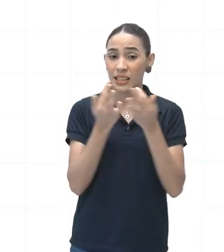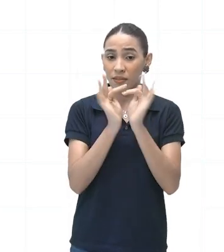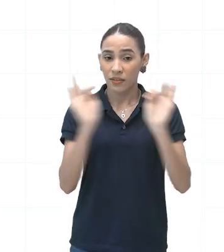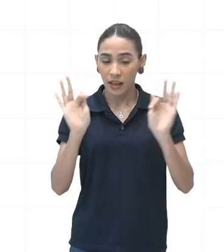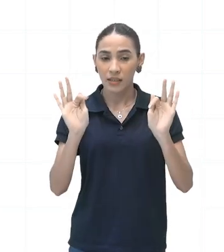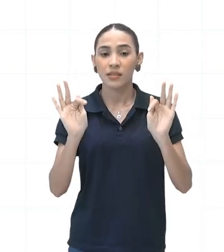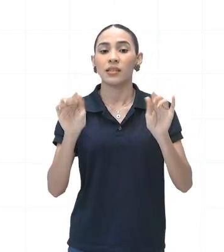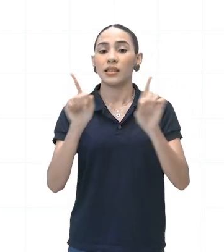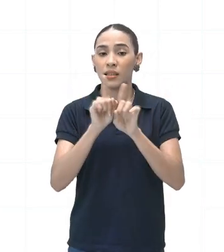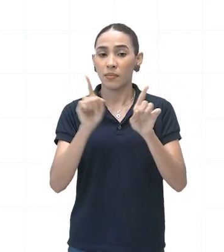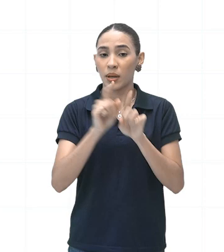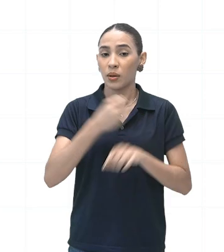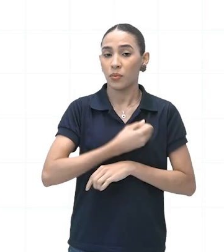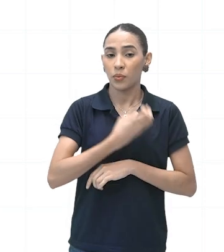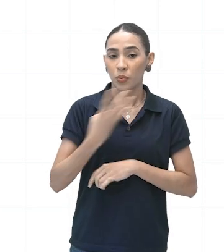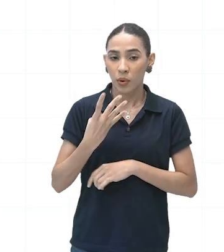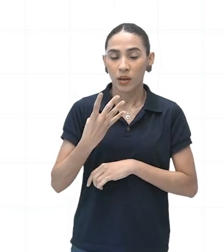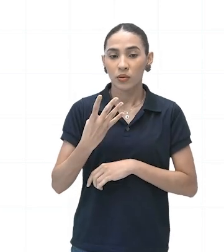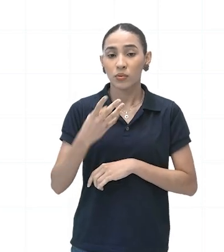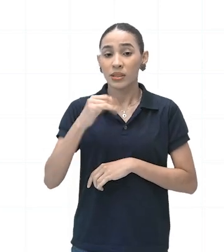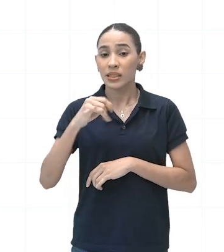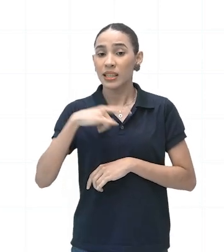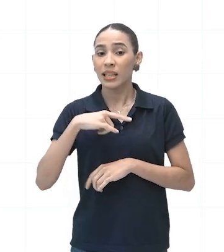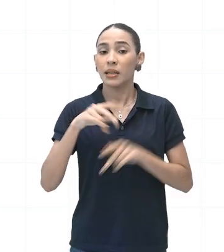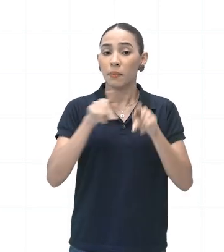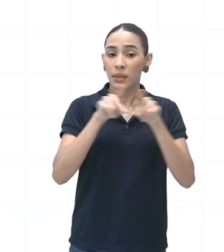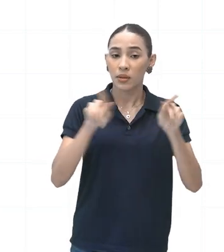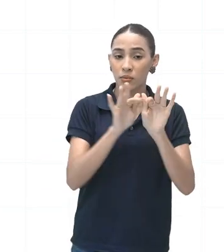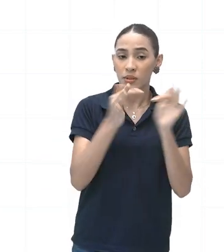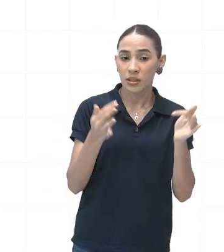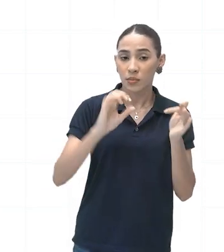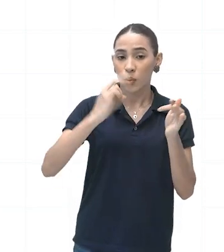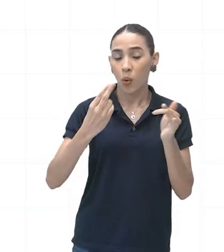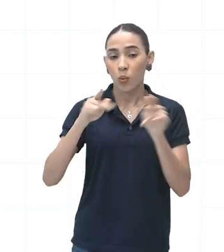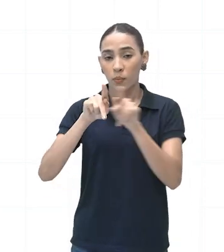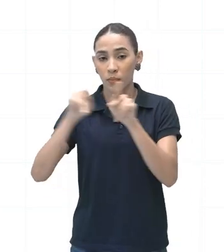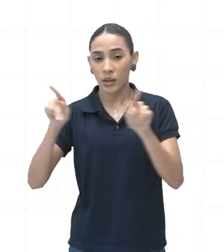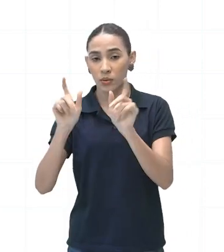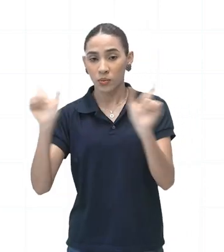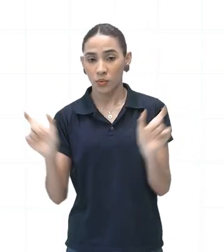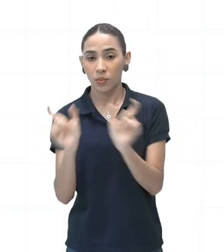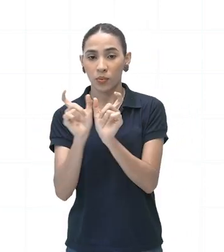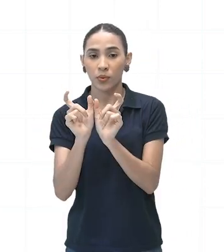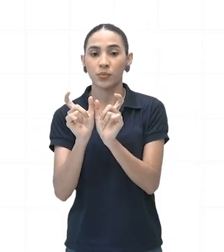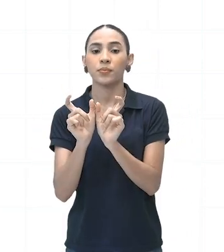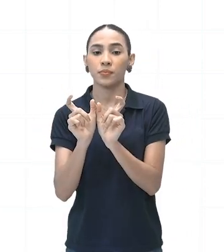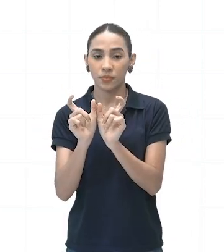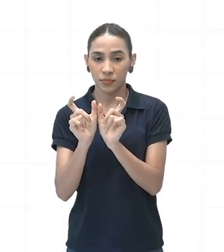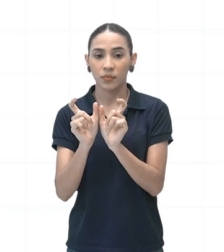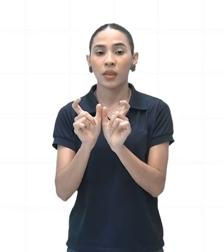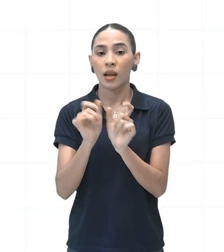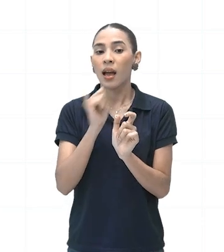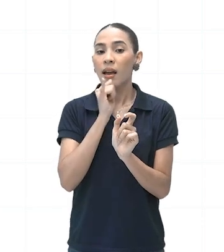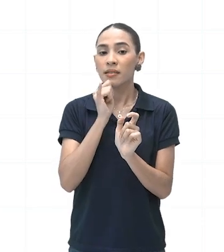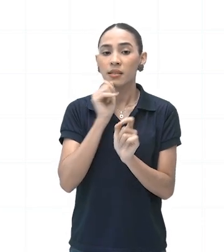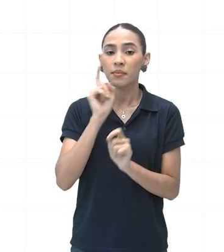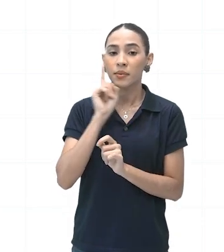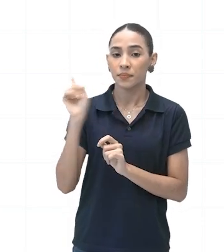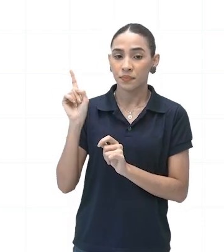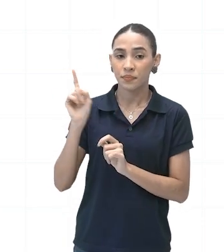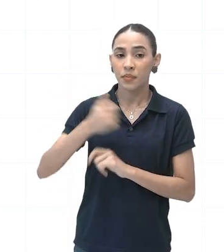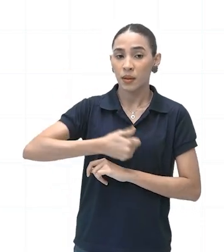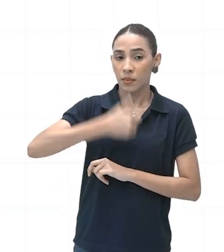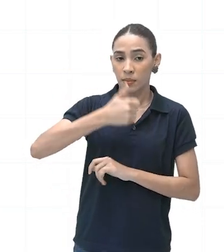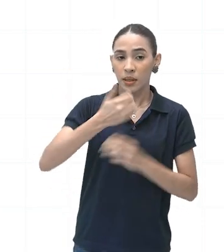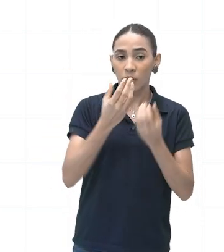portanto, se eu tenho um período simples ou se eu tenho um período composto. Vamos observar, então, a nossa